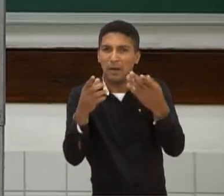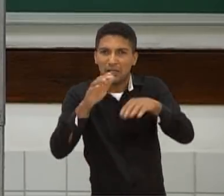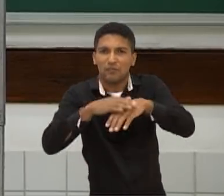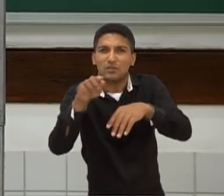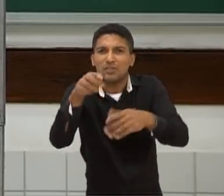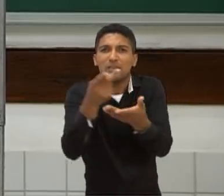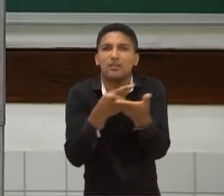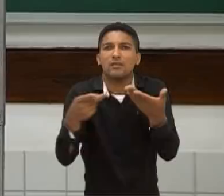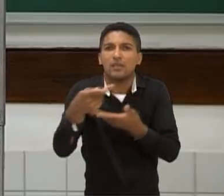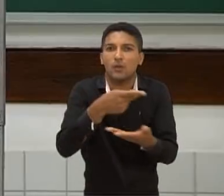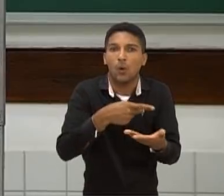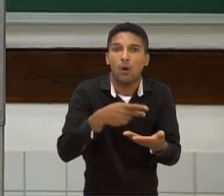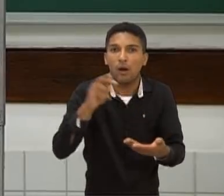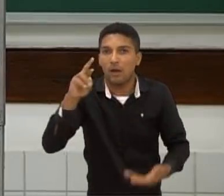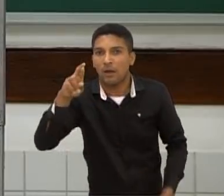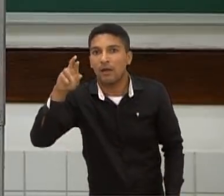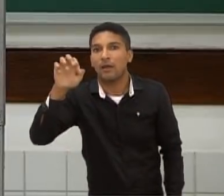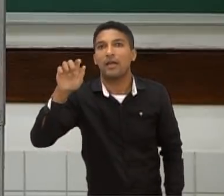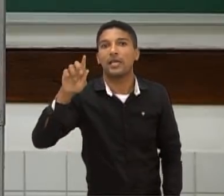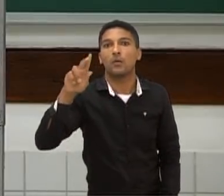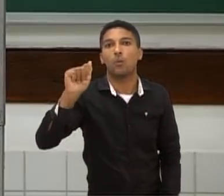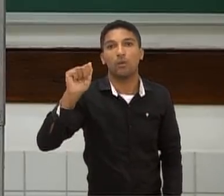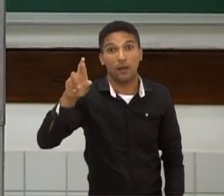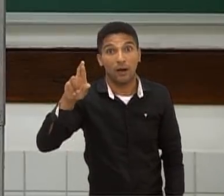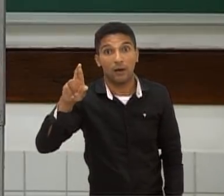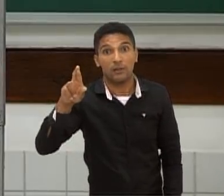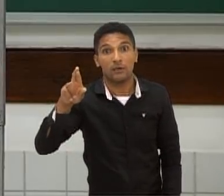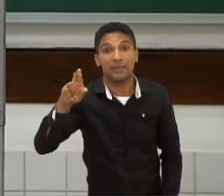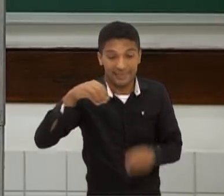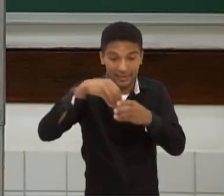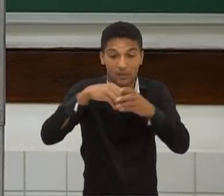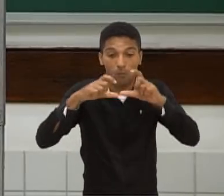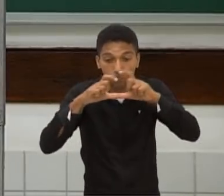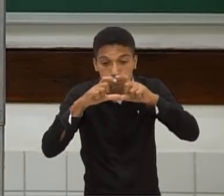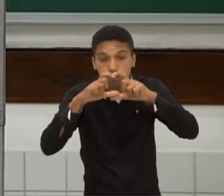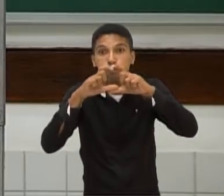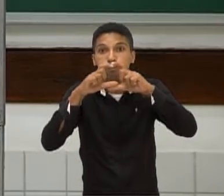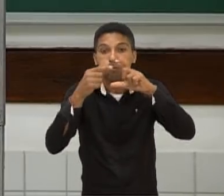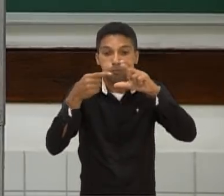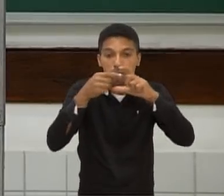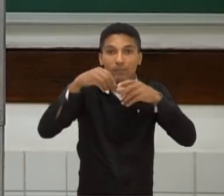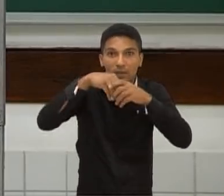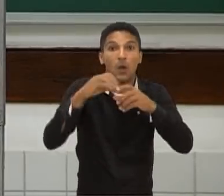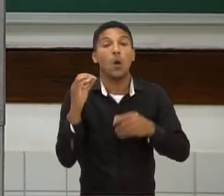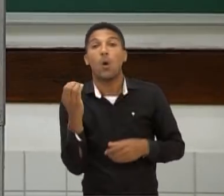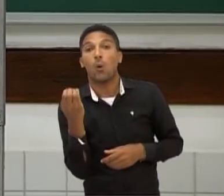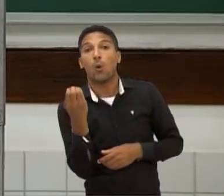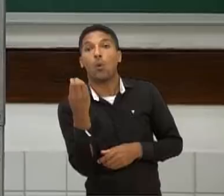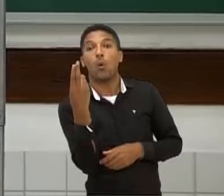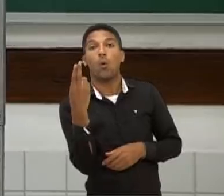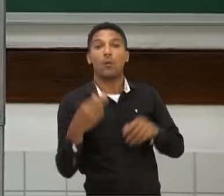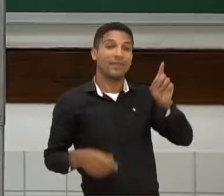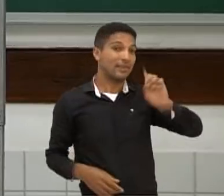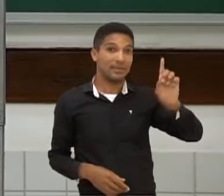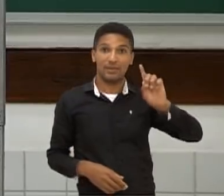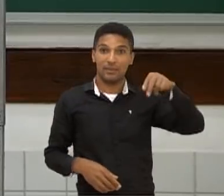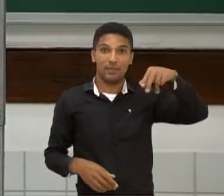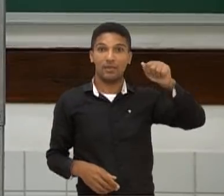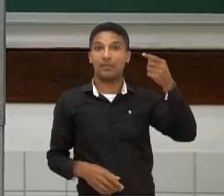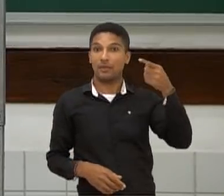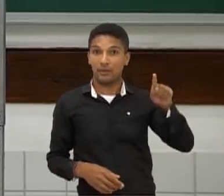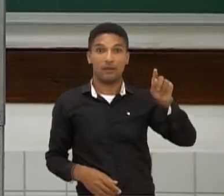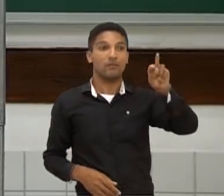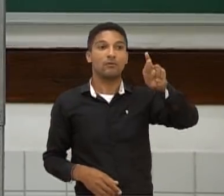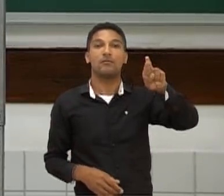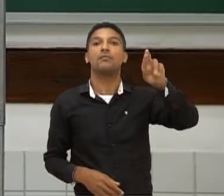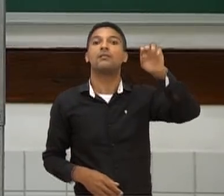um não regular? Dessa forma que a professora fez aqui. Então, perceba que as classificações em convexo ou não convexo